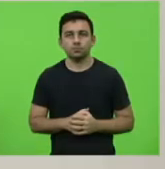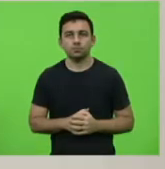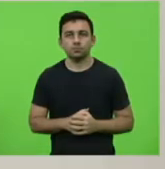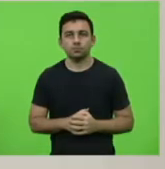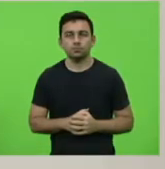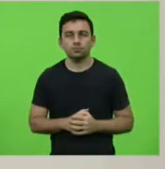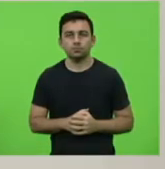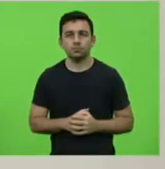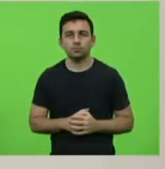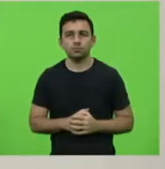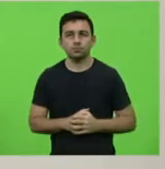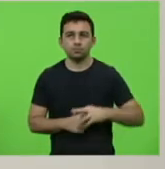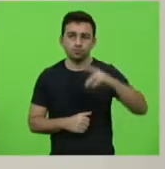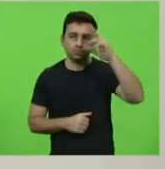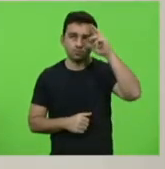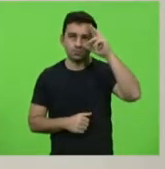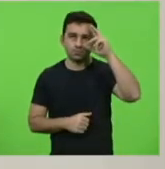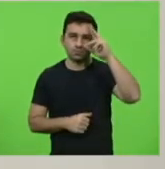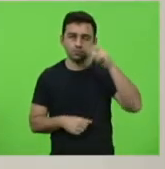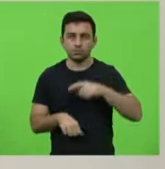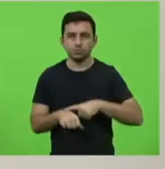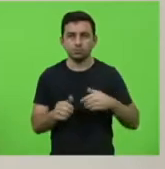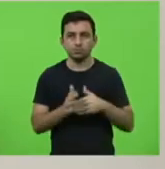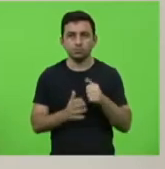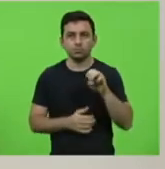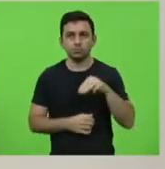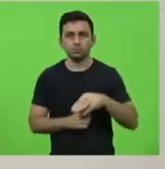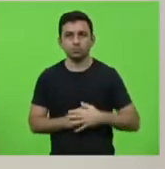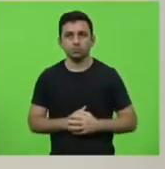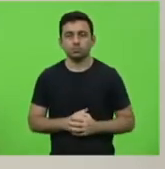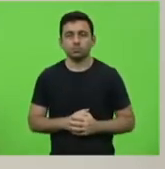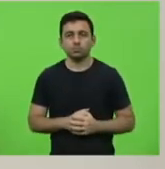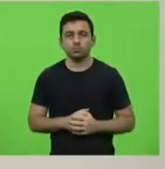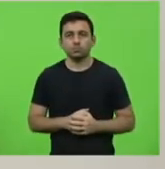Deputado Ricardo Alba, por 10 minutos.